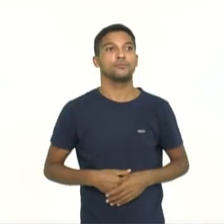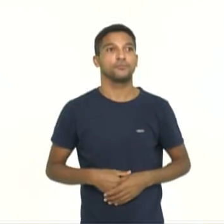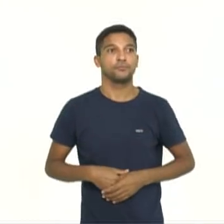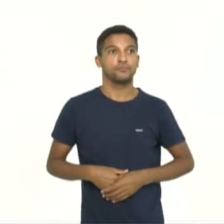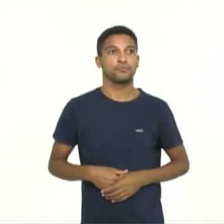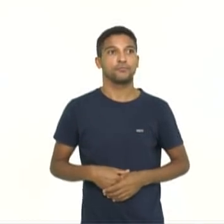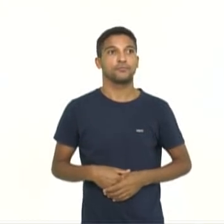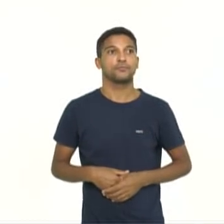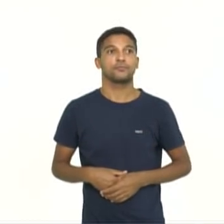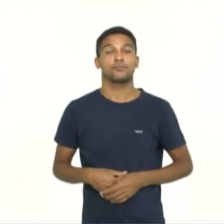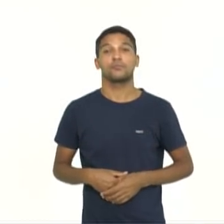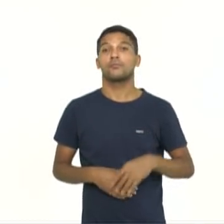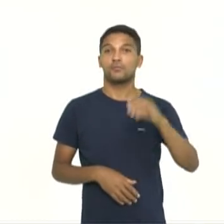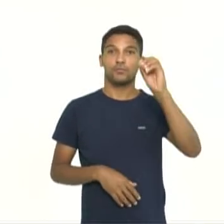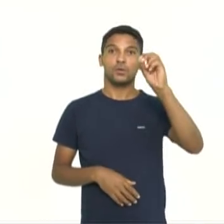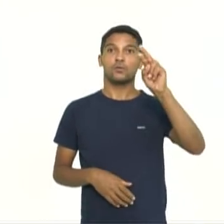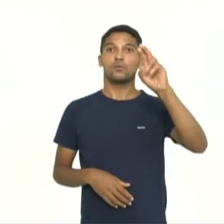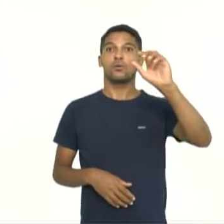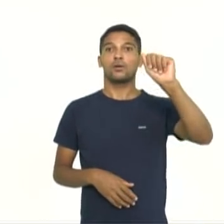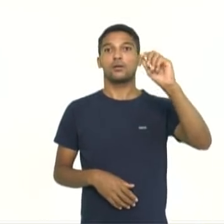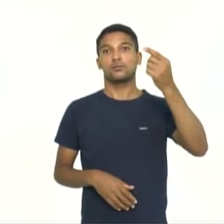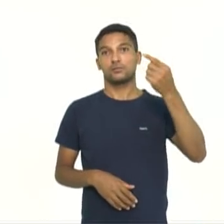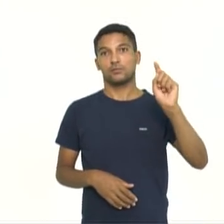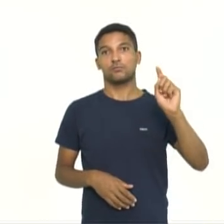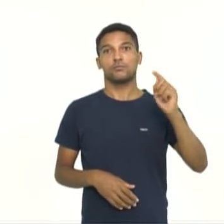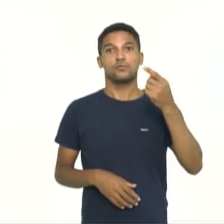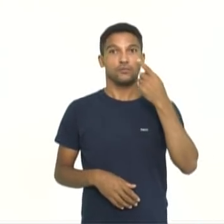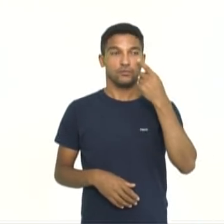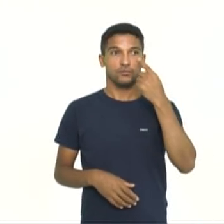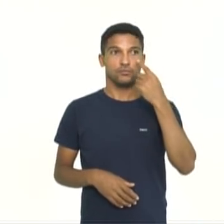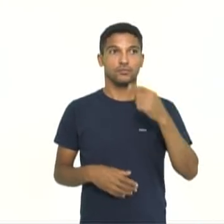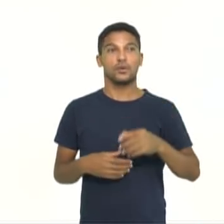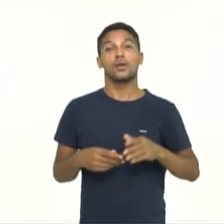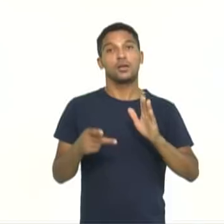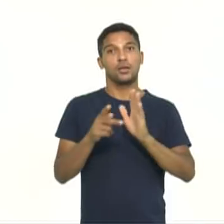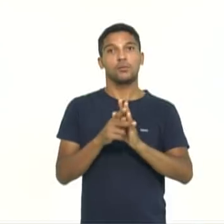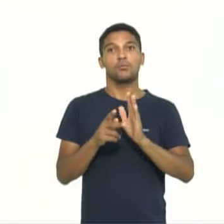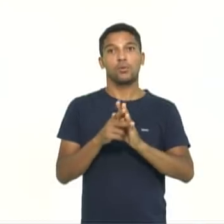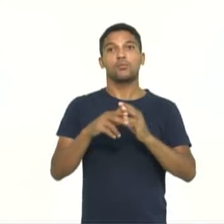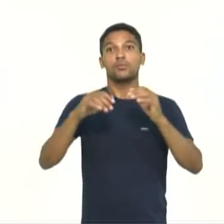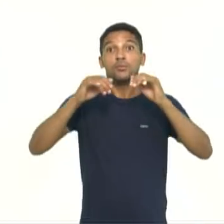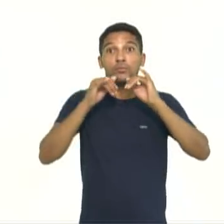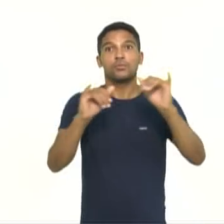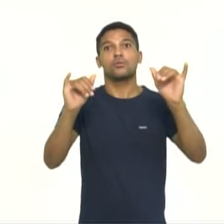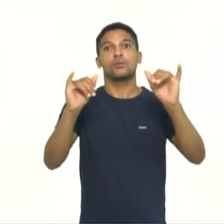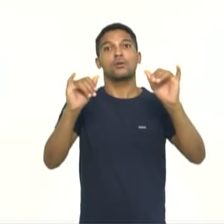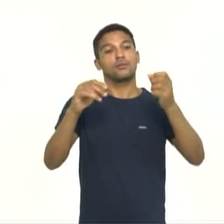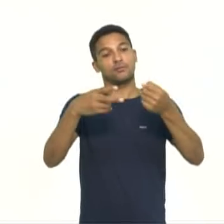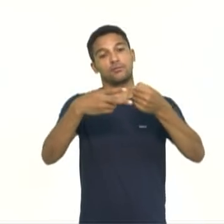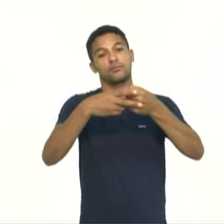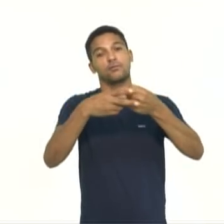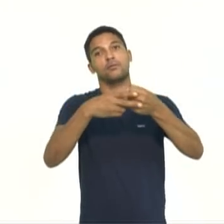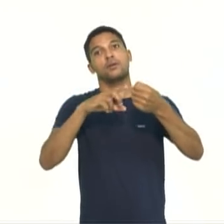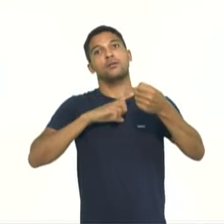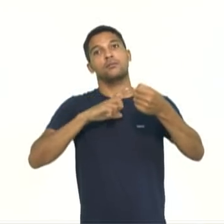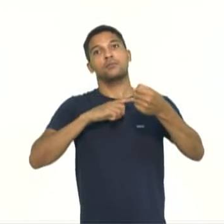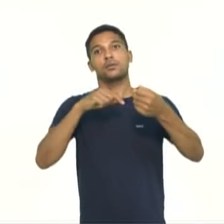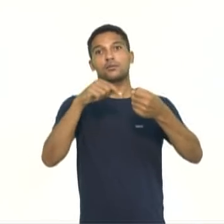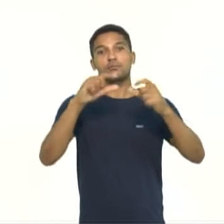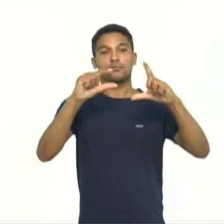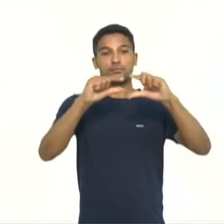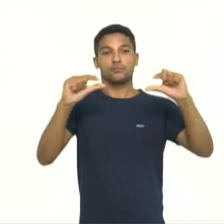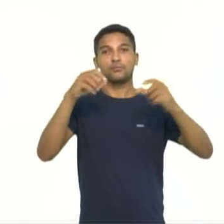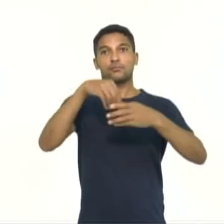aqui embaixo no nosso slide. Então, oração é o enunciado linguístico organizado em função de um verbo e constituído